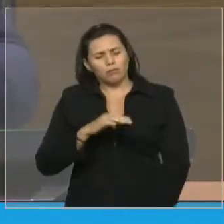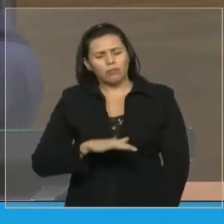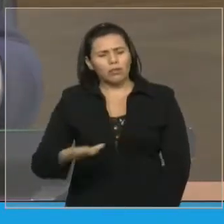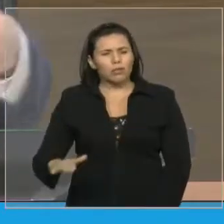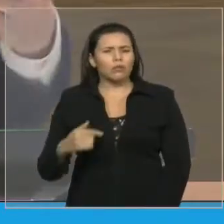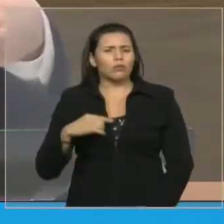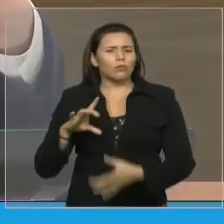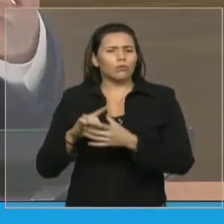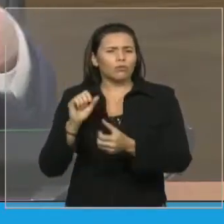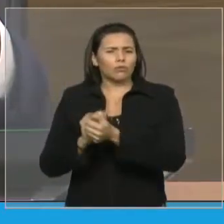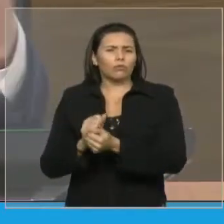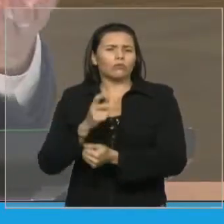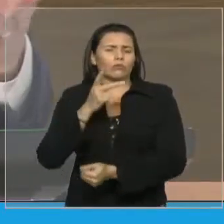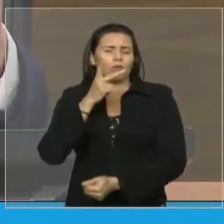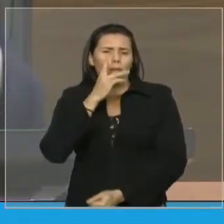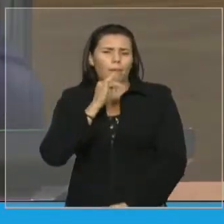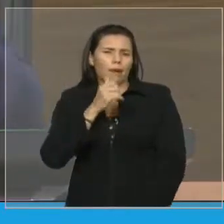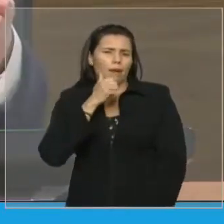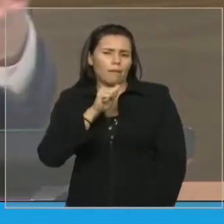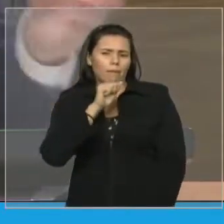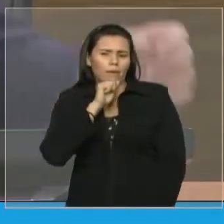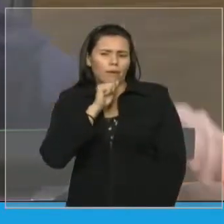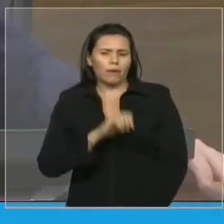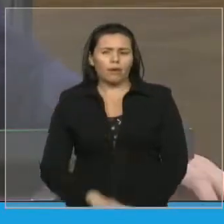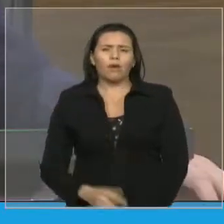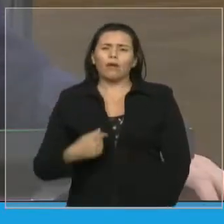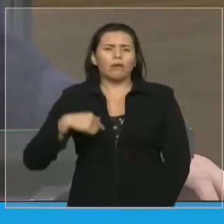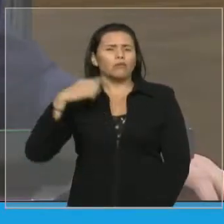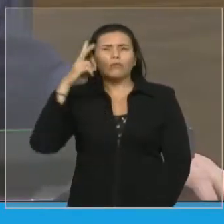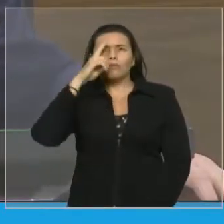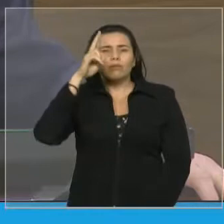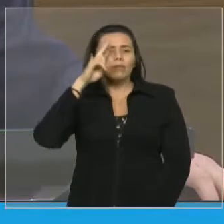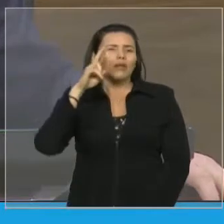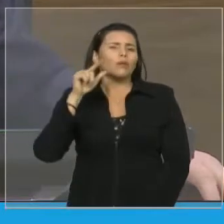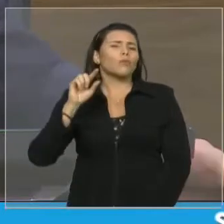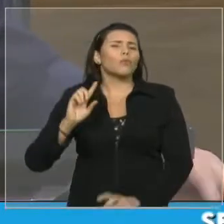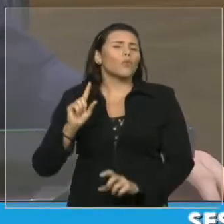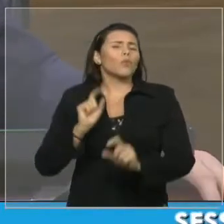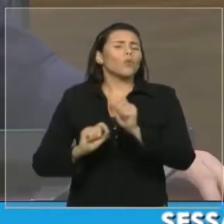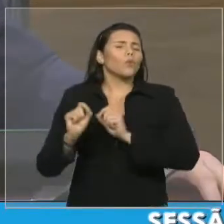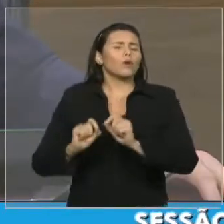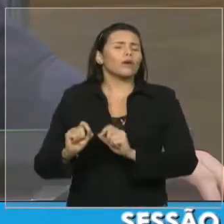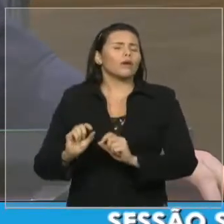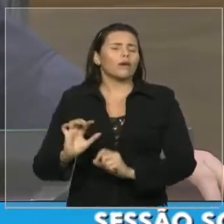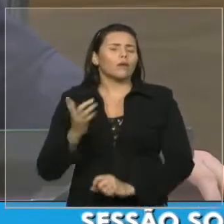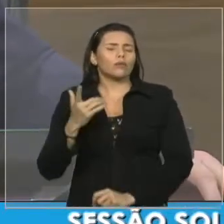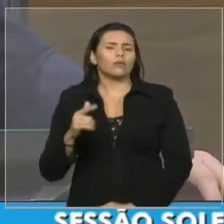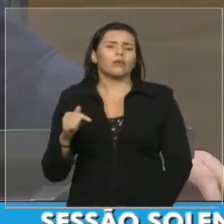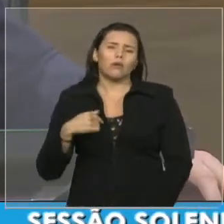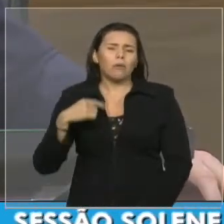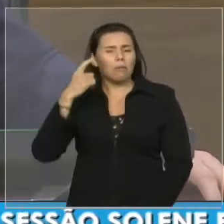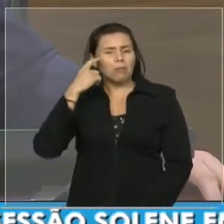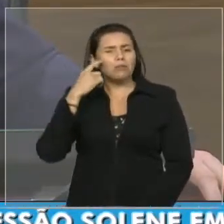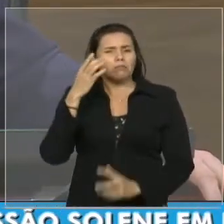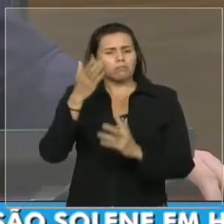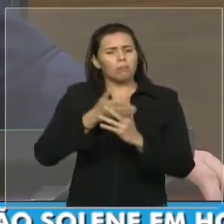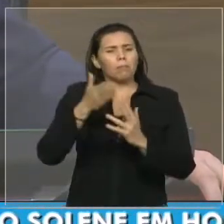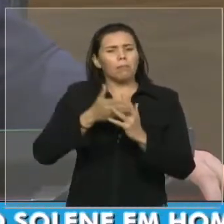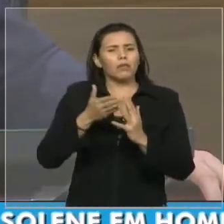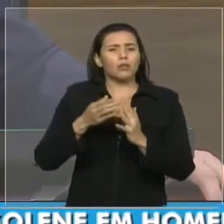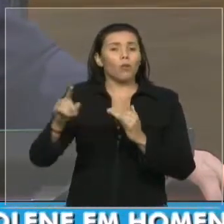Não sei qual foi o desfecho da história, certamente eles pagaram lá o imposto, parcelaram o imposto devido, mas